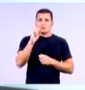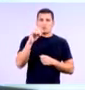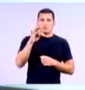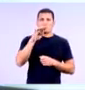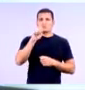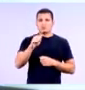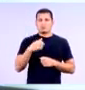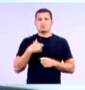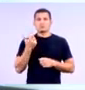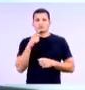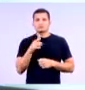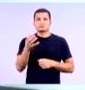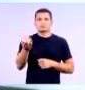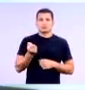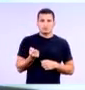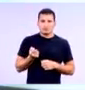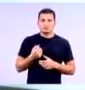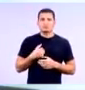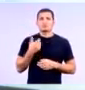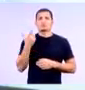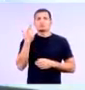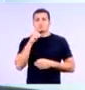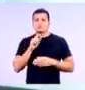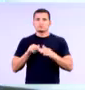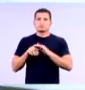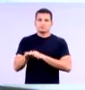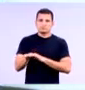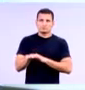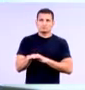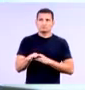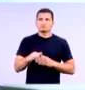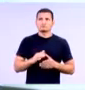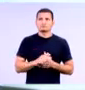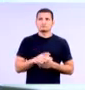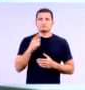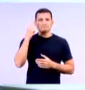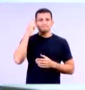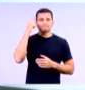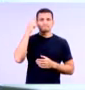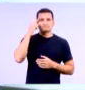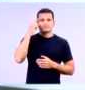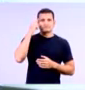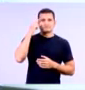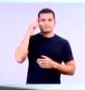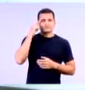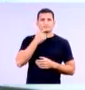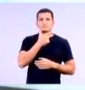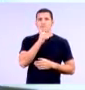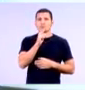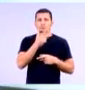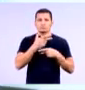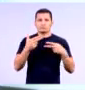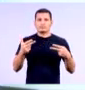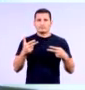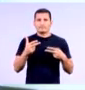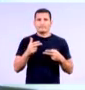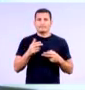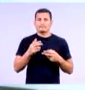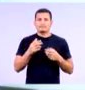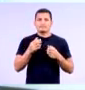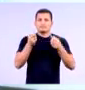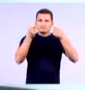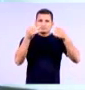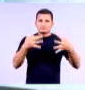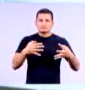consigo sacar, com a conta corrente eu consigo depositar. Vamos imaginar um outro objeto, vamos definir, por exemplo,